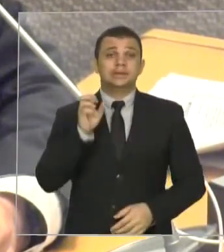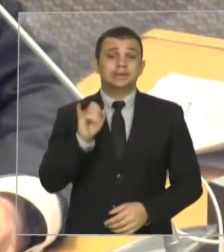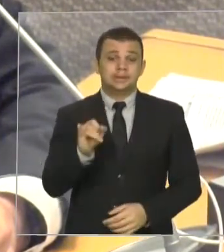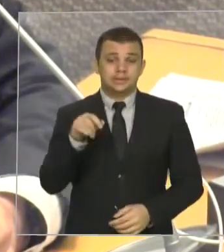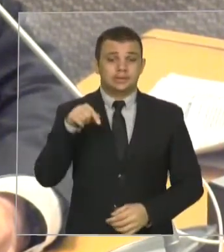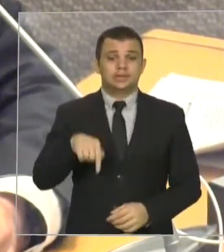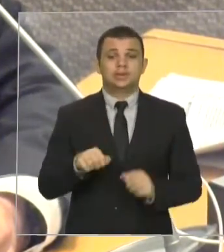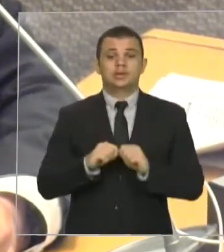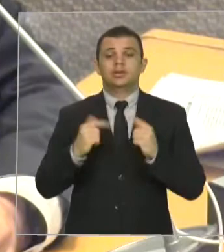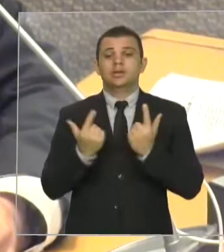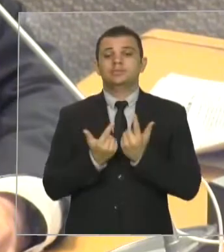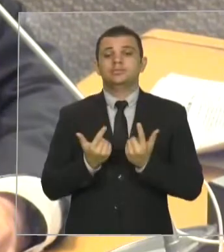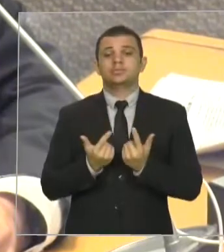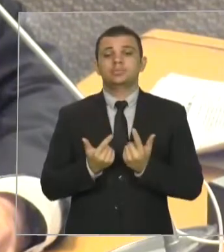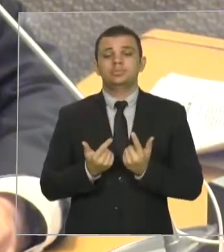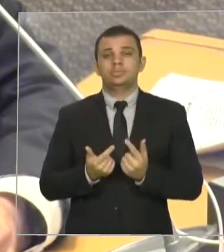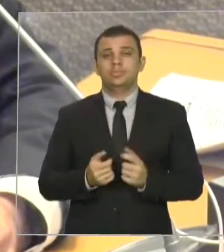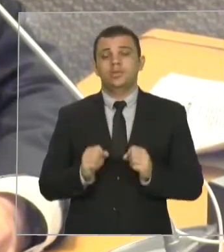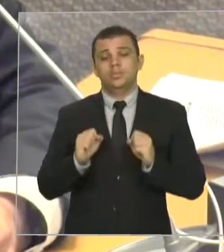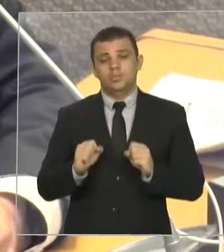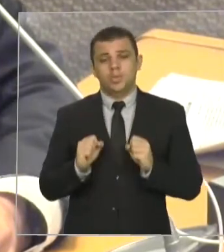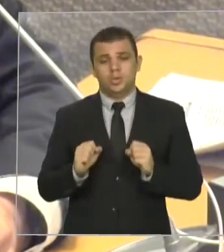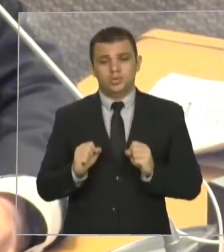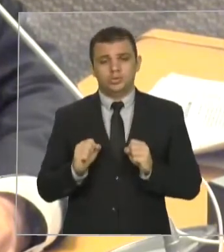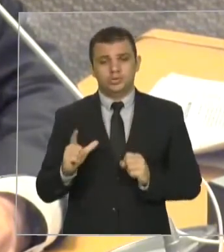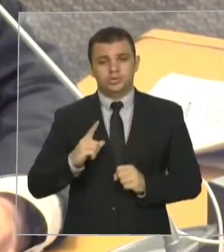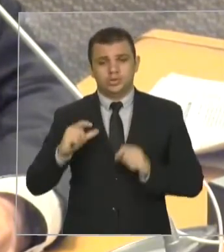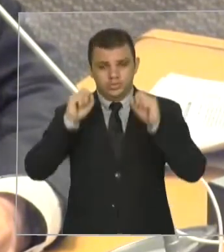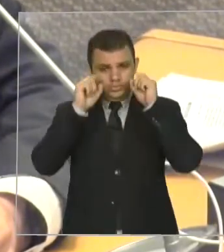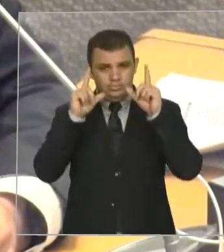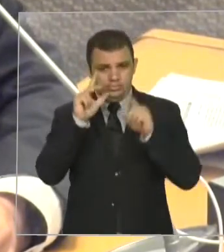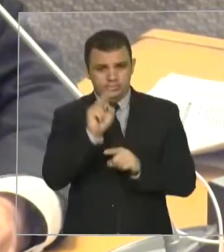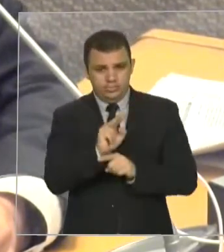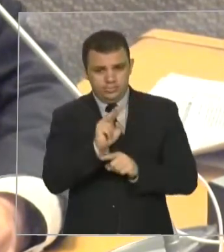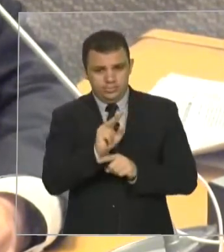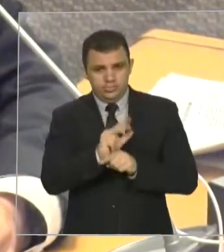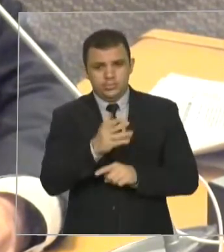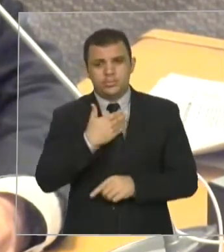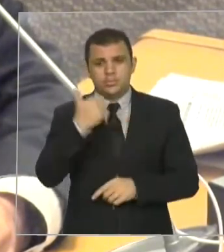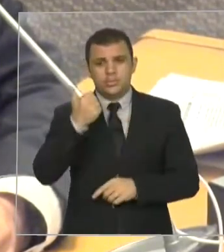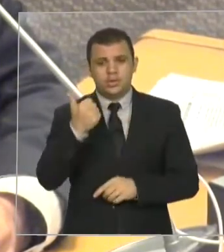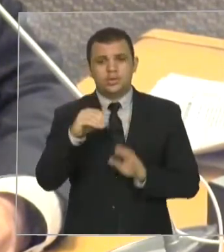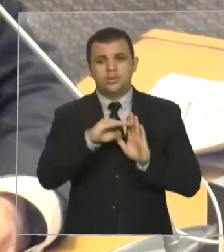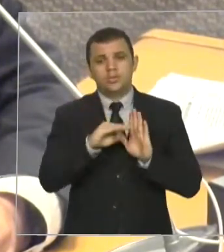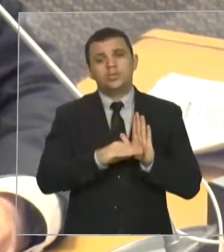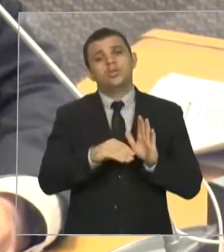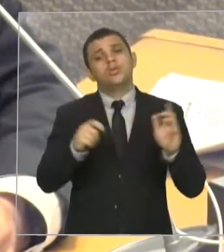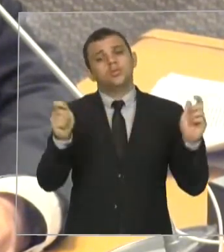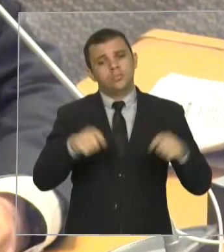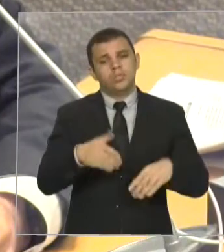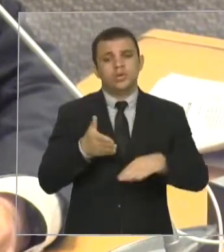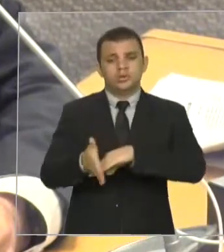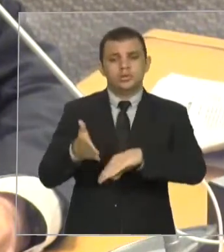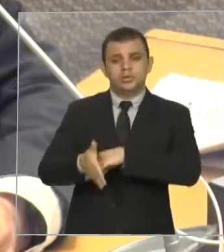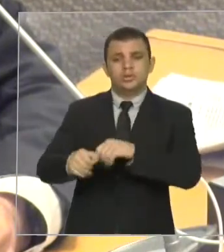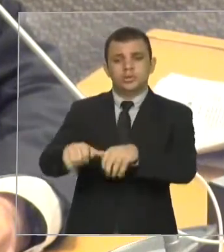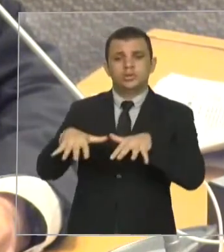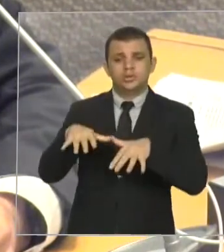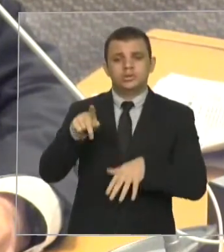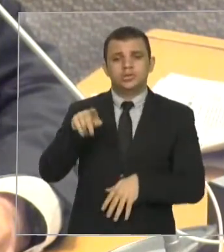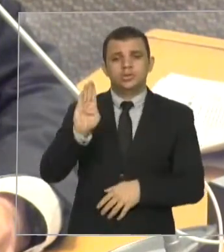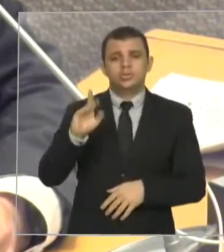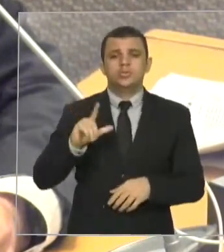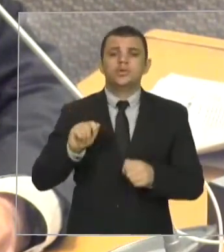Legislativa pudesse ter uma atenção maior ao plano, poderia ter participado das audiências públicas que foram feitas em